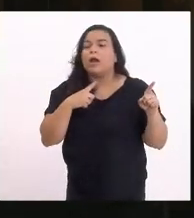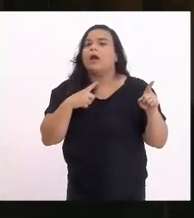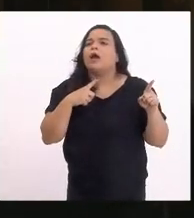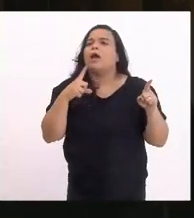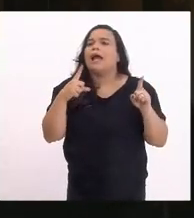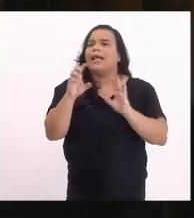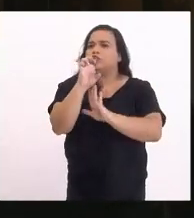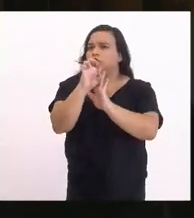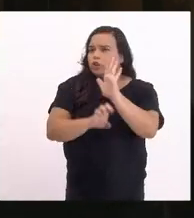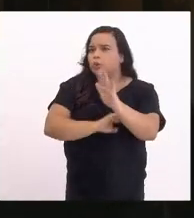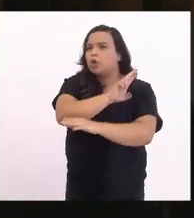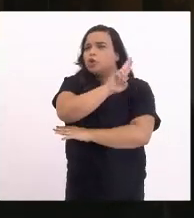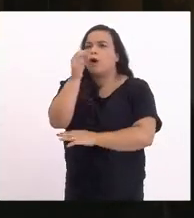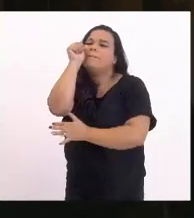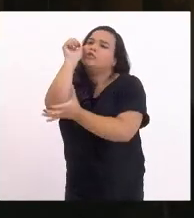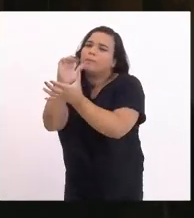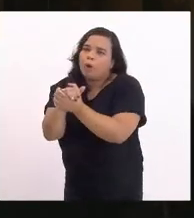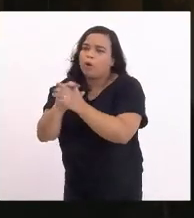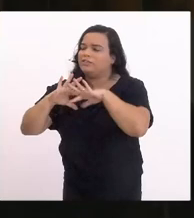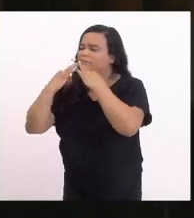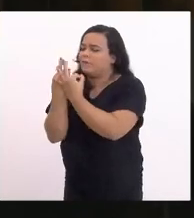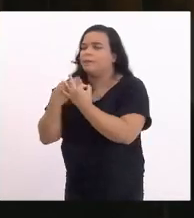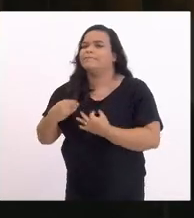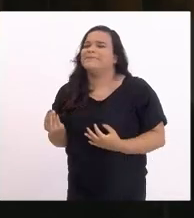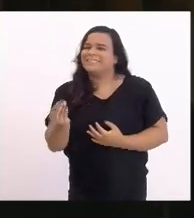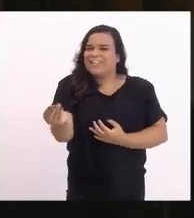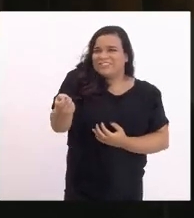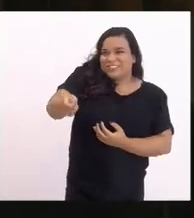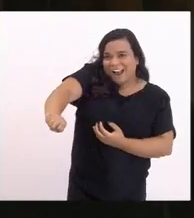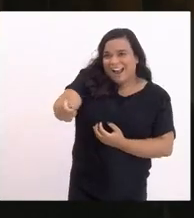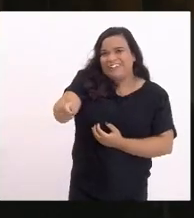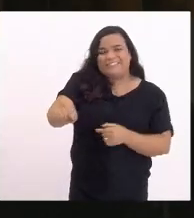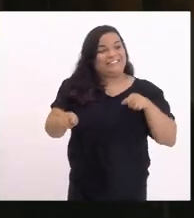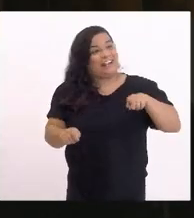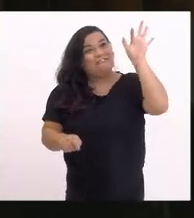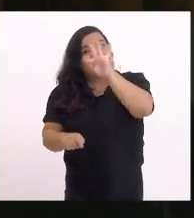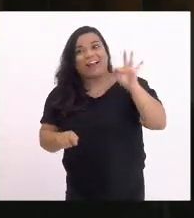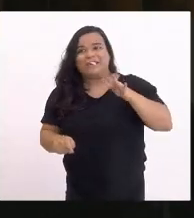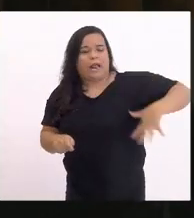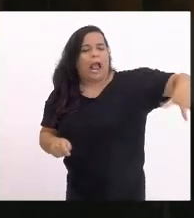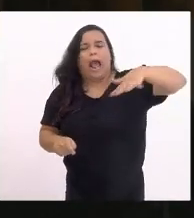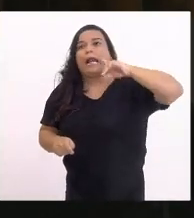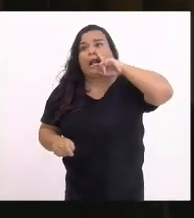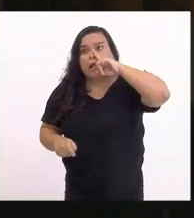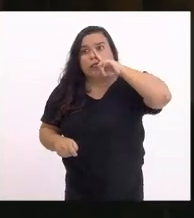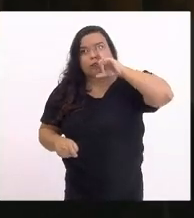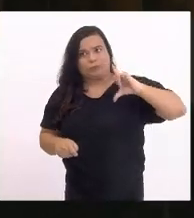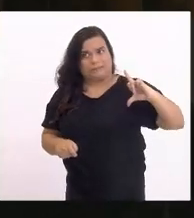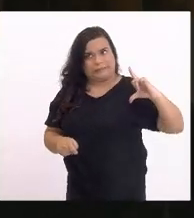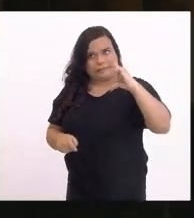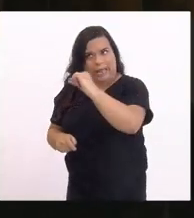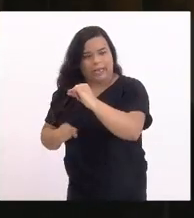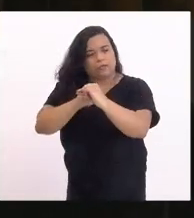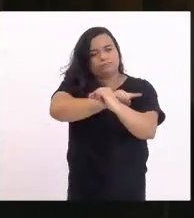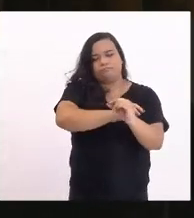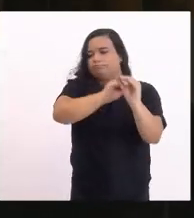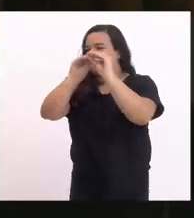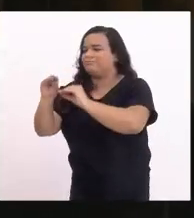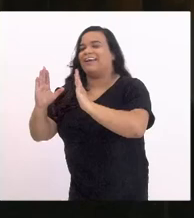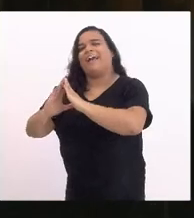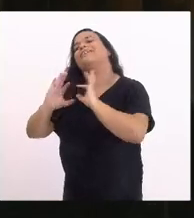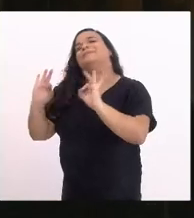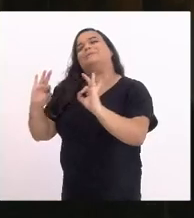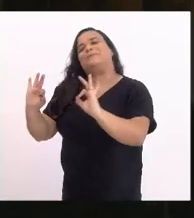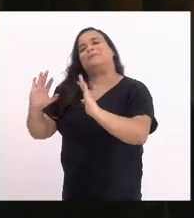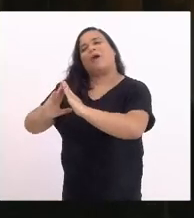esposa, e todo mundo feliz e tal, o sujeito saía da área de risco para morar na casa.